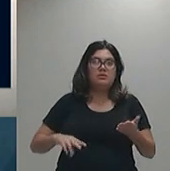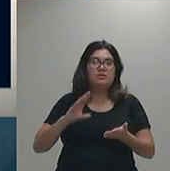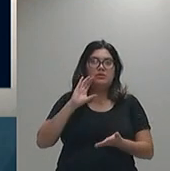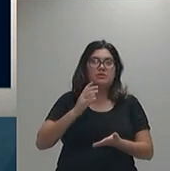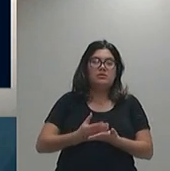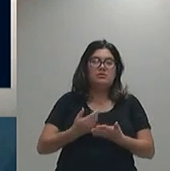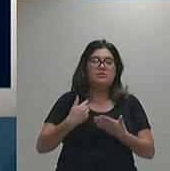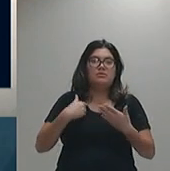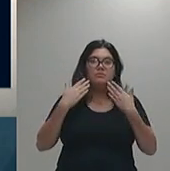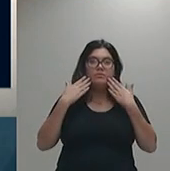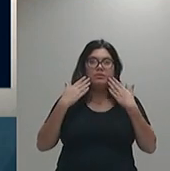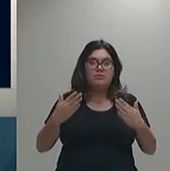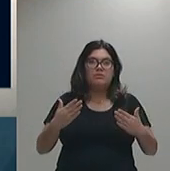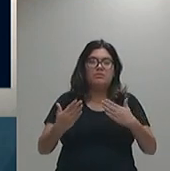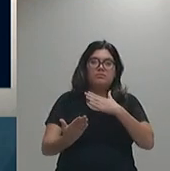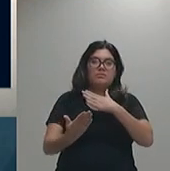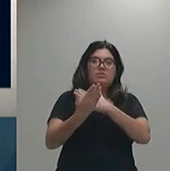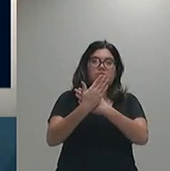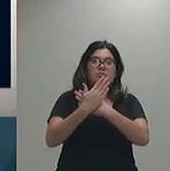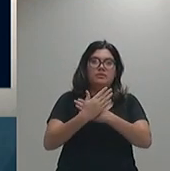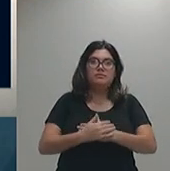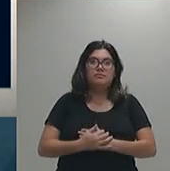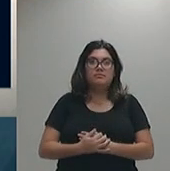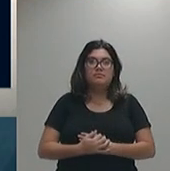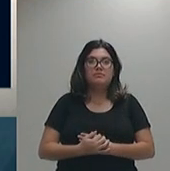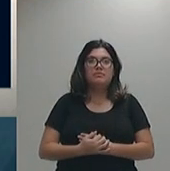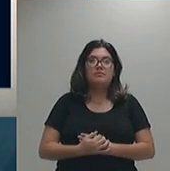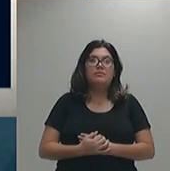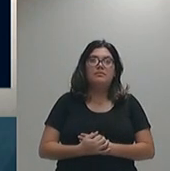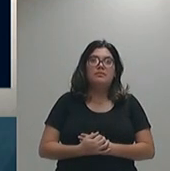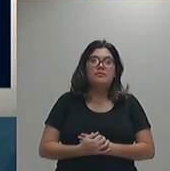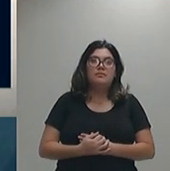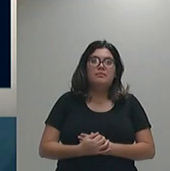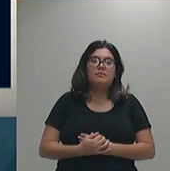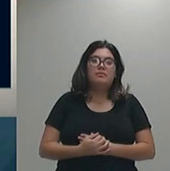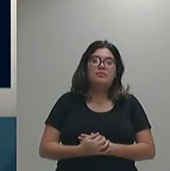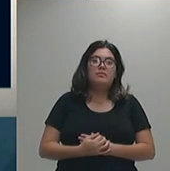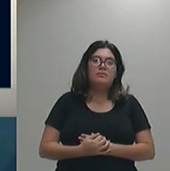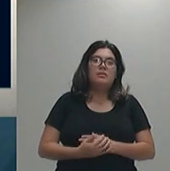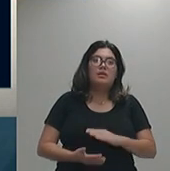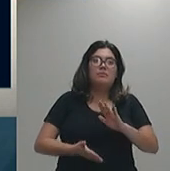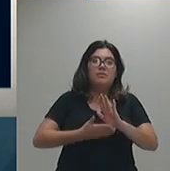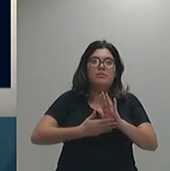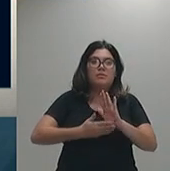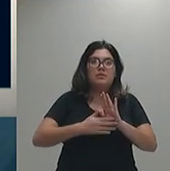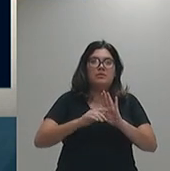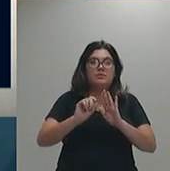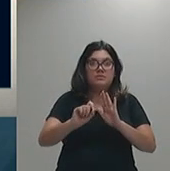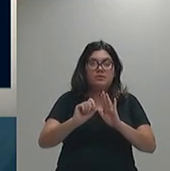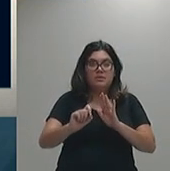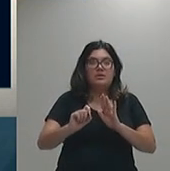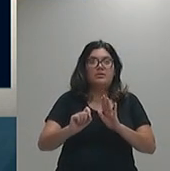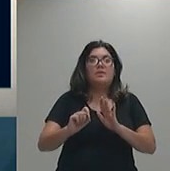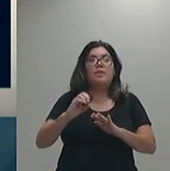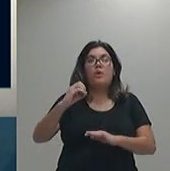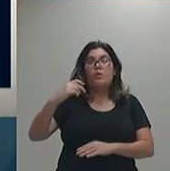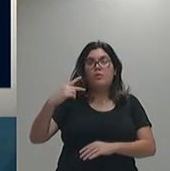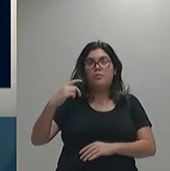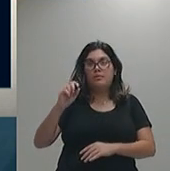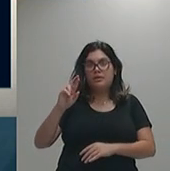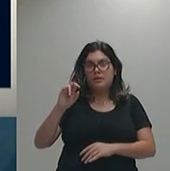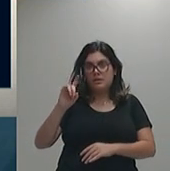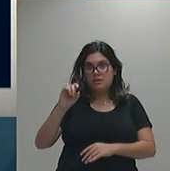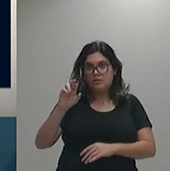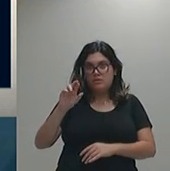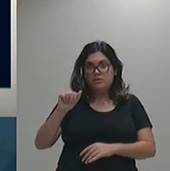para me ajudar a tese até dizer a proposição de tese é a seguinte a operadora mesmo após o